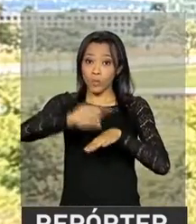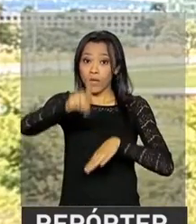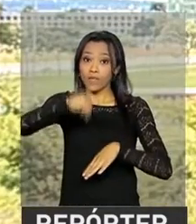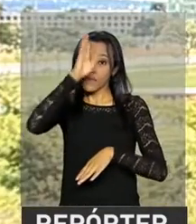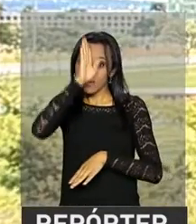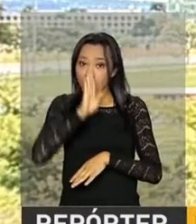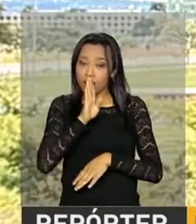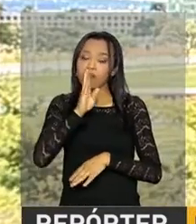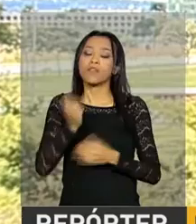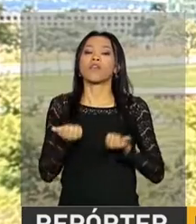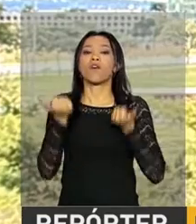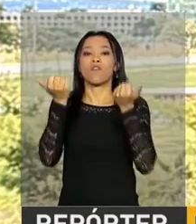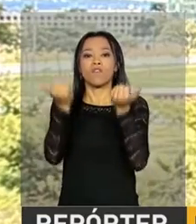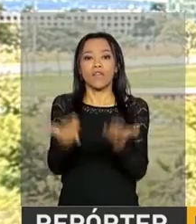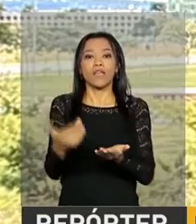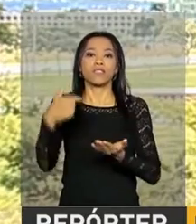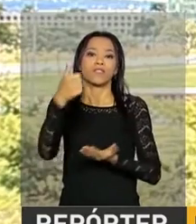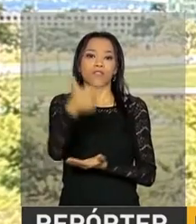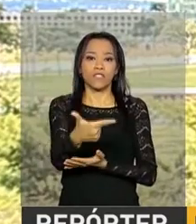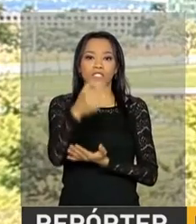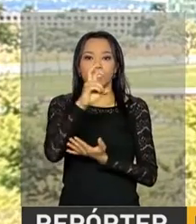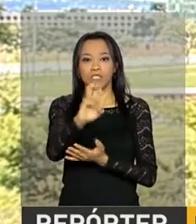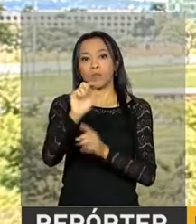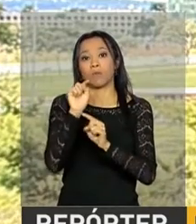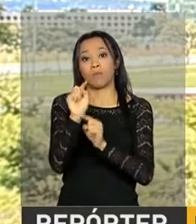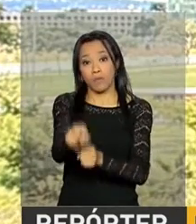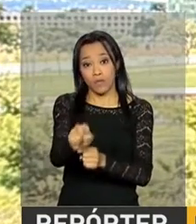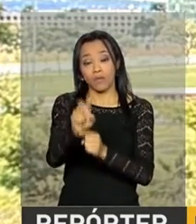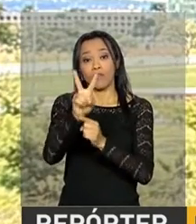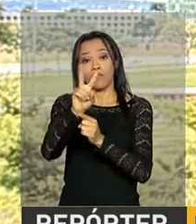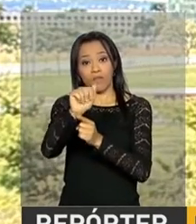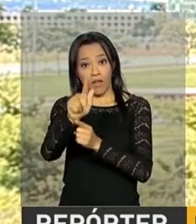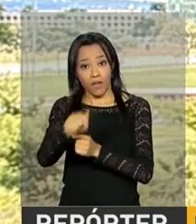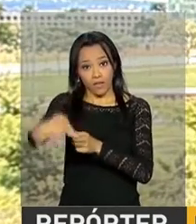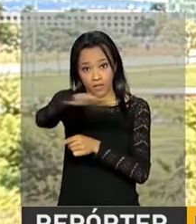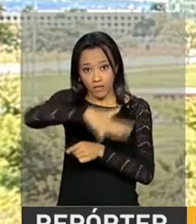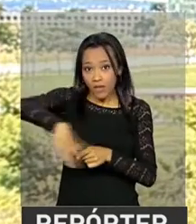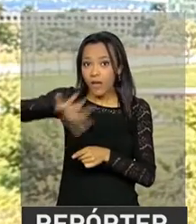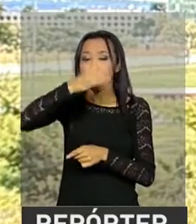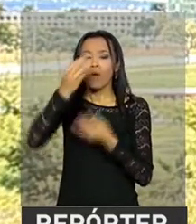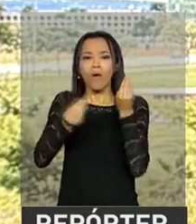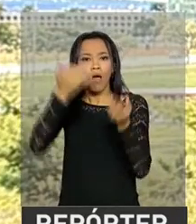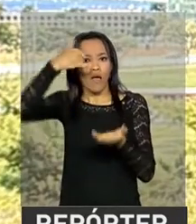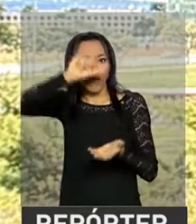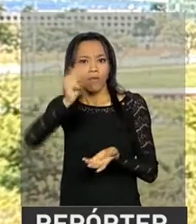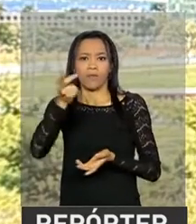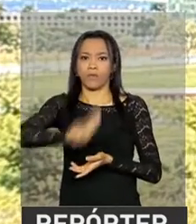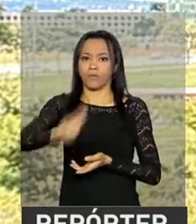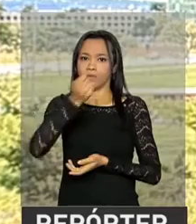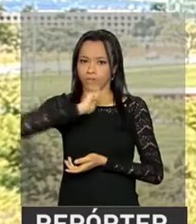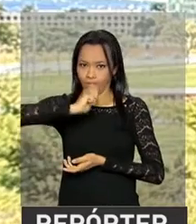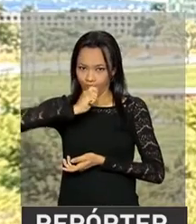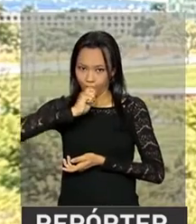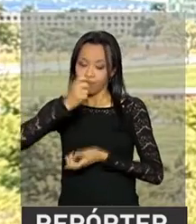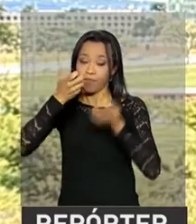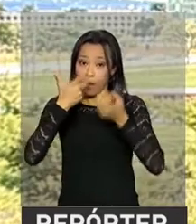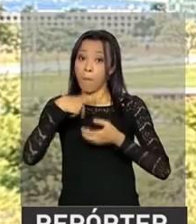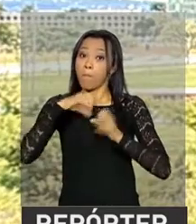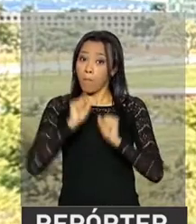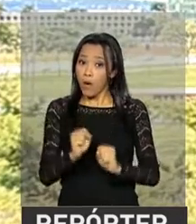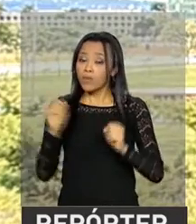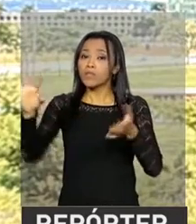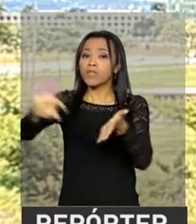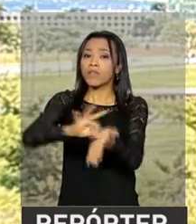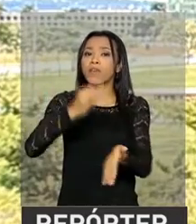e oferece 25 mil vagas na área de prevenção ao uso de drogas podem se inscrever profissionais